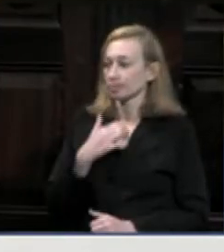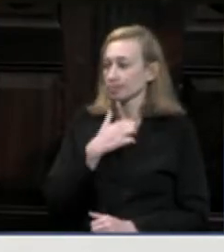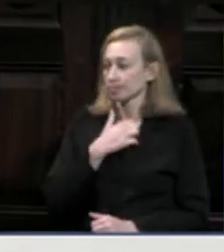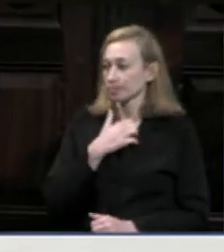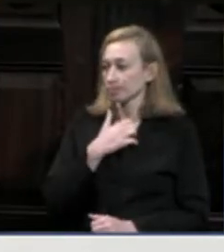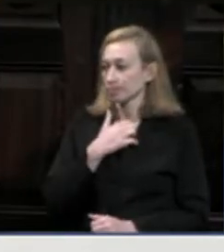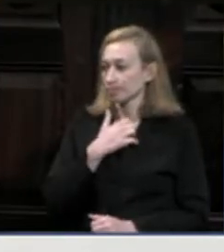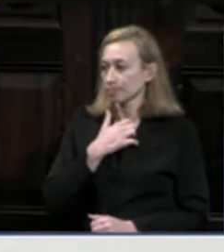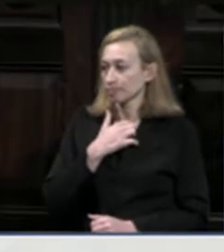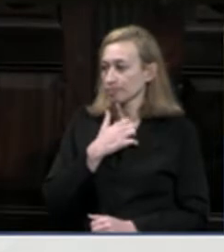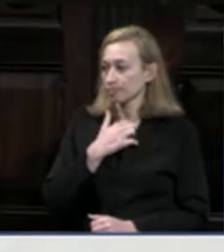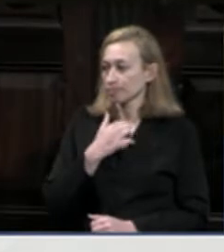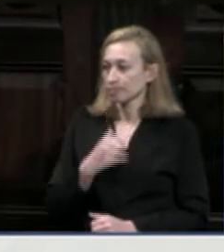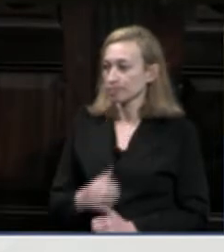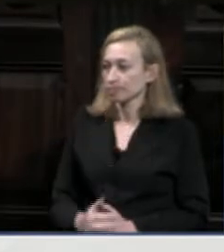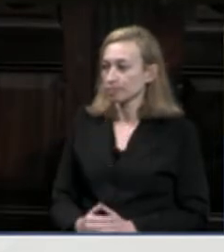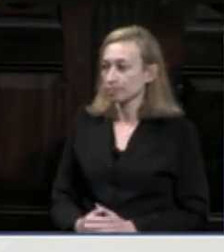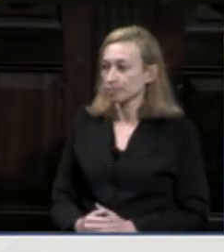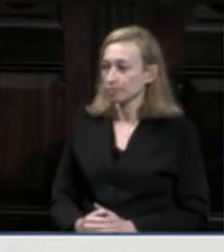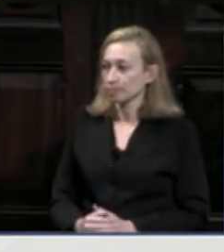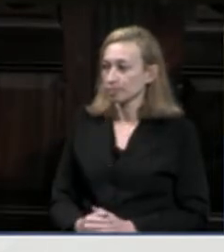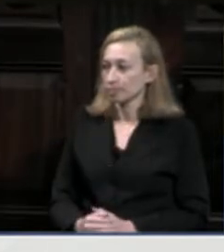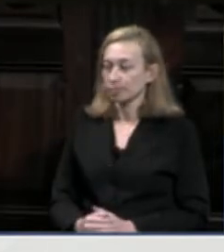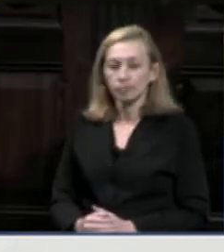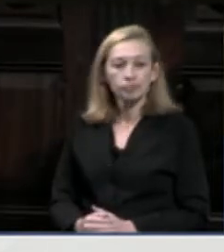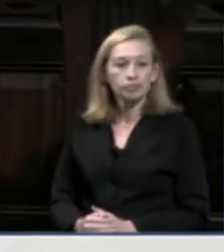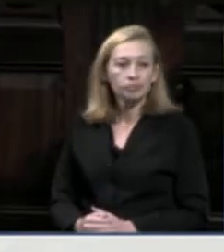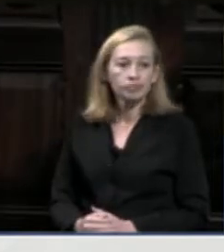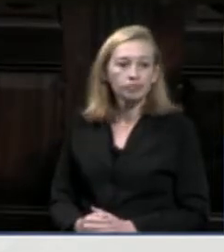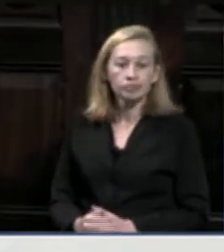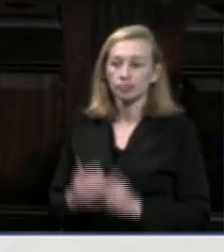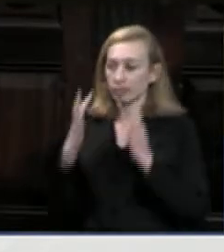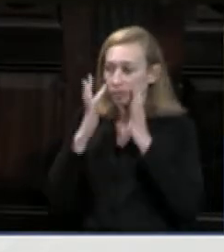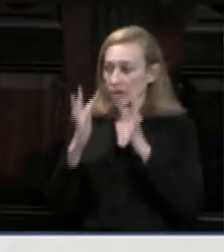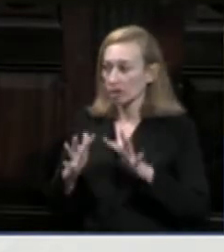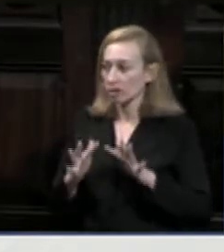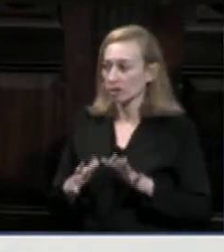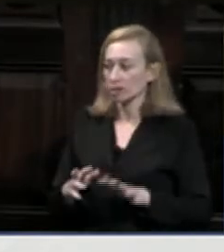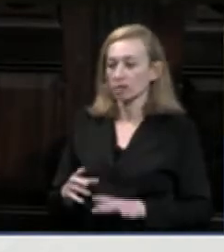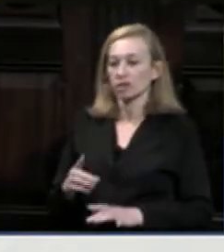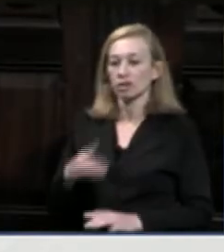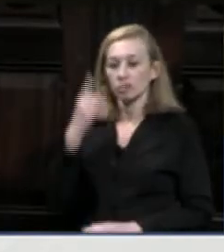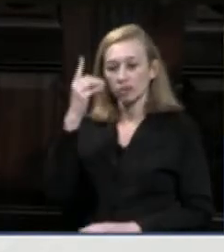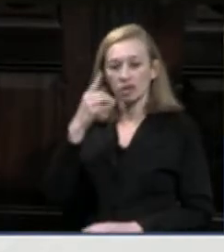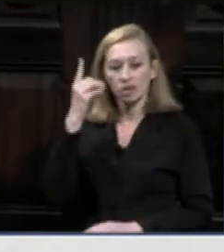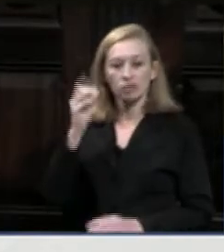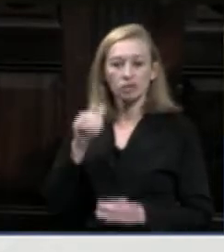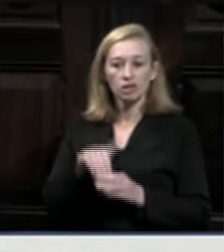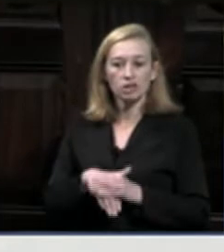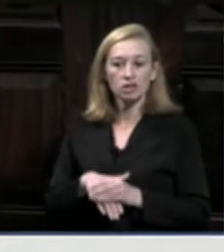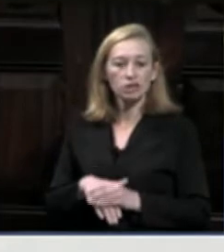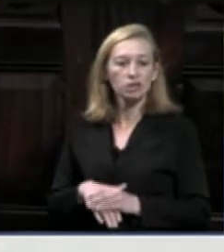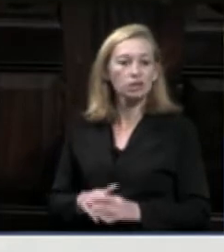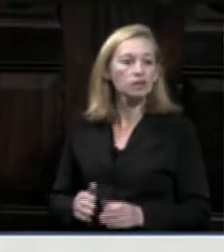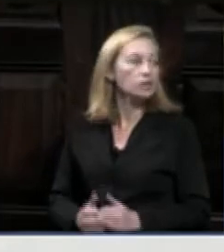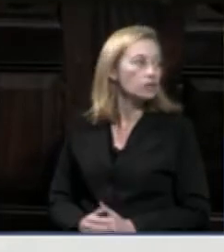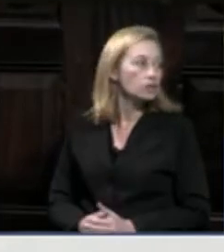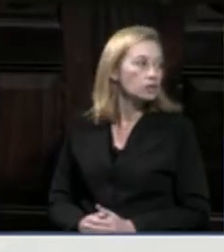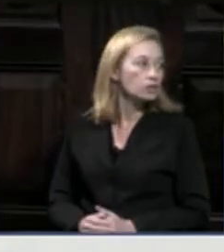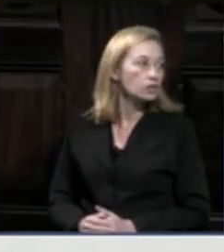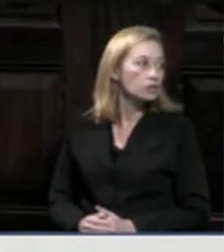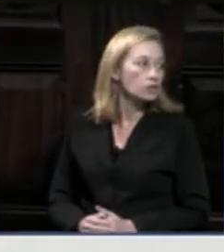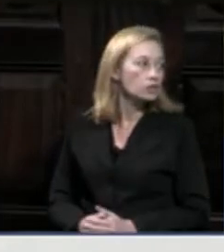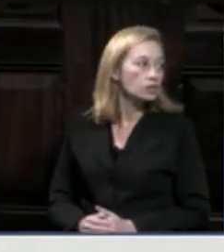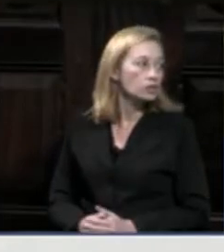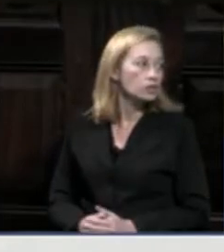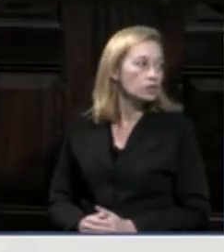Com os pareceres emitidos, atenção, senhores deputados, em votação, o substitutivo da Comissão de